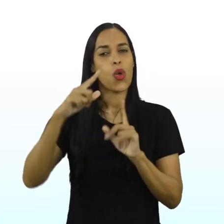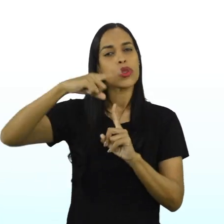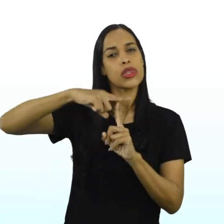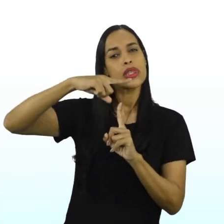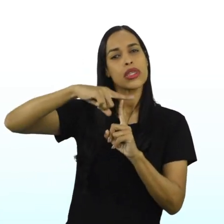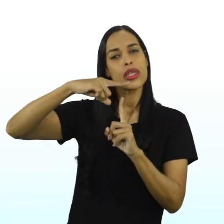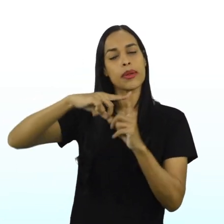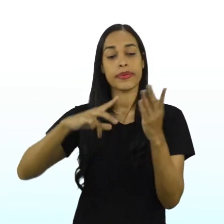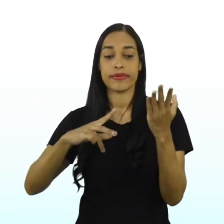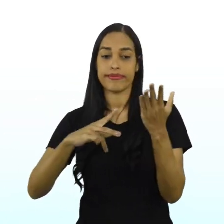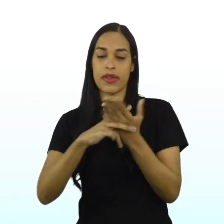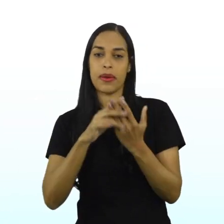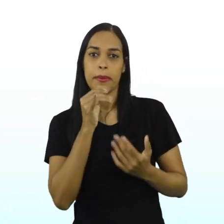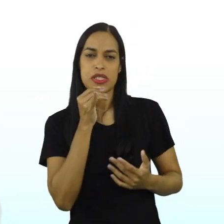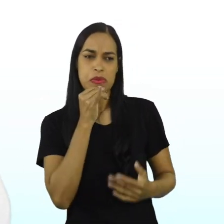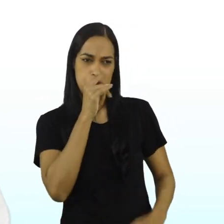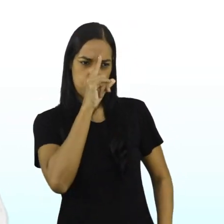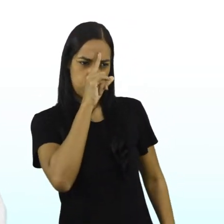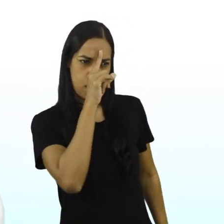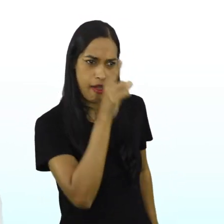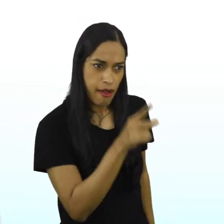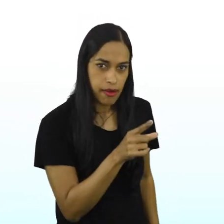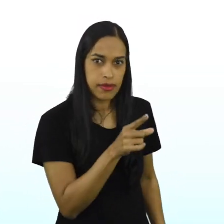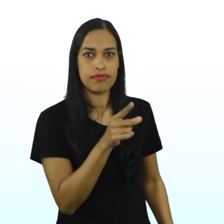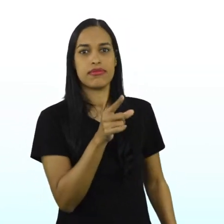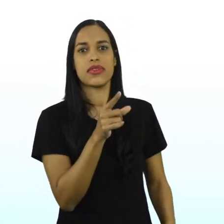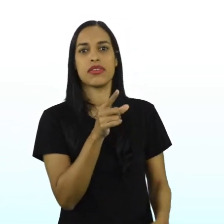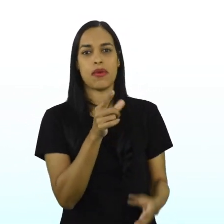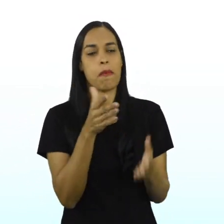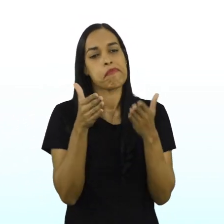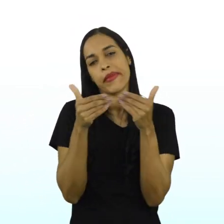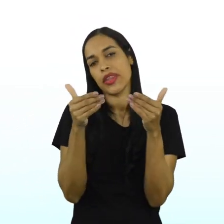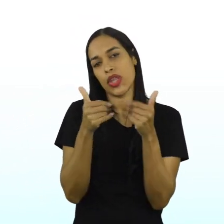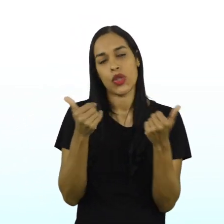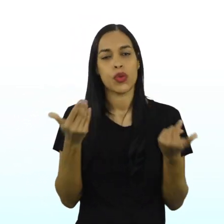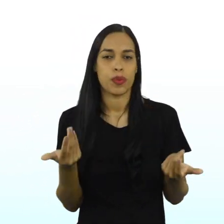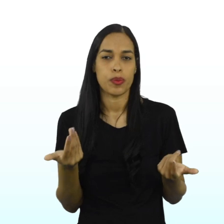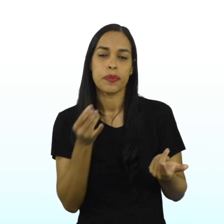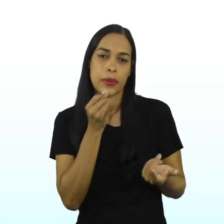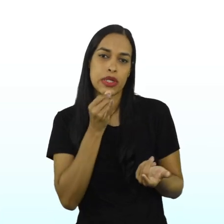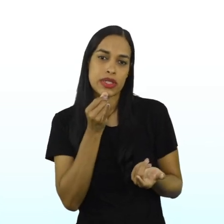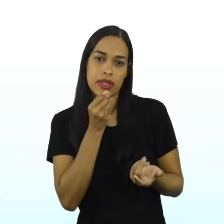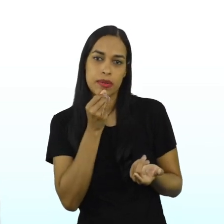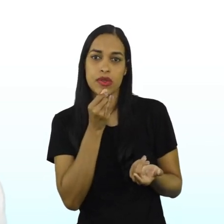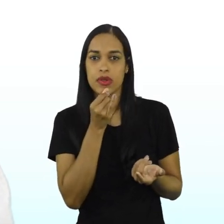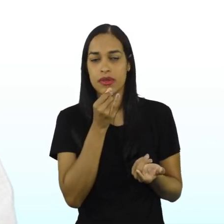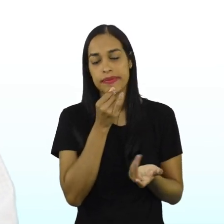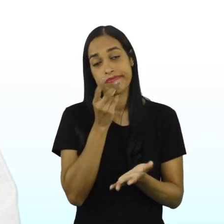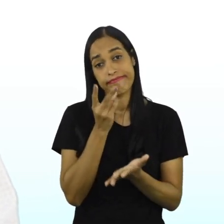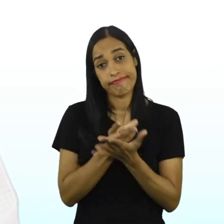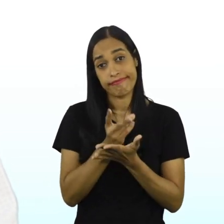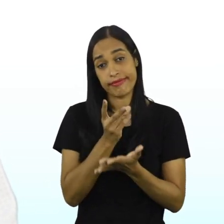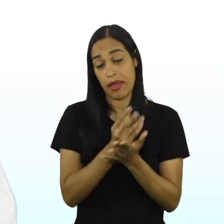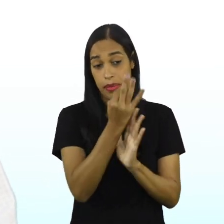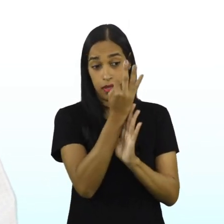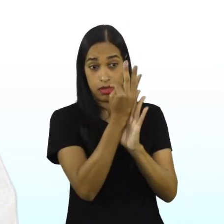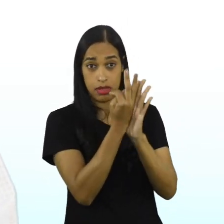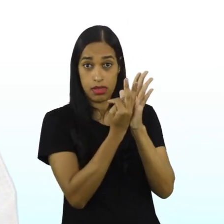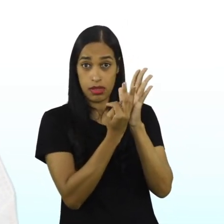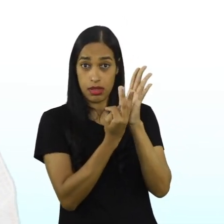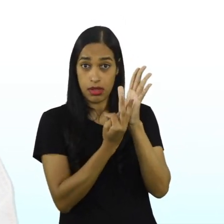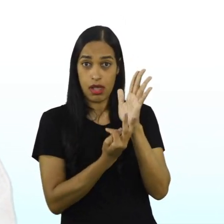que apresenta uma ordem ou uma súplica, um pedido. Então, isso é muito comum nos textos,